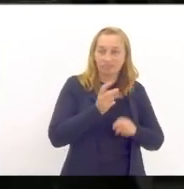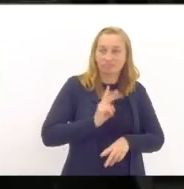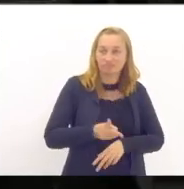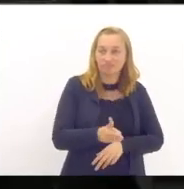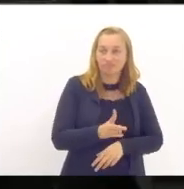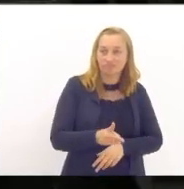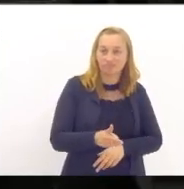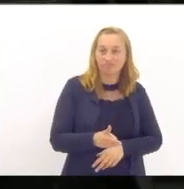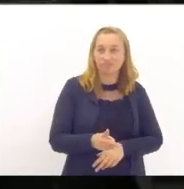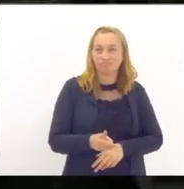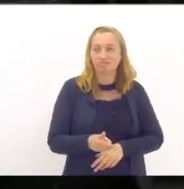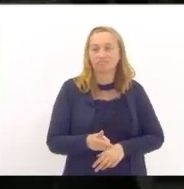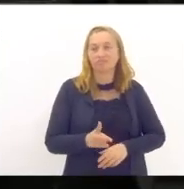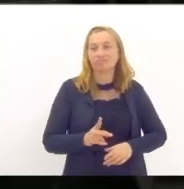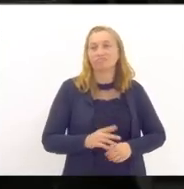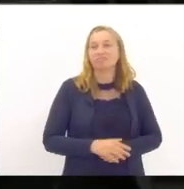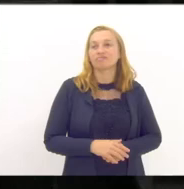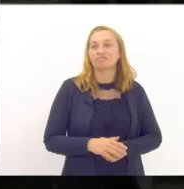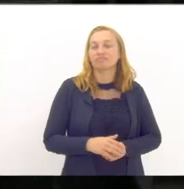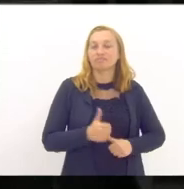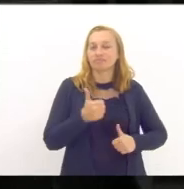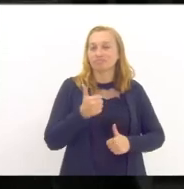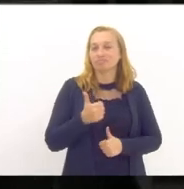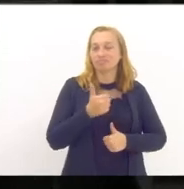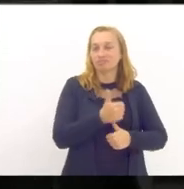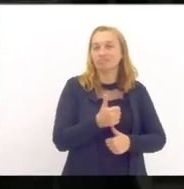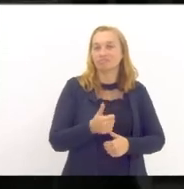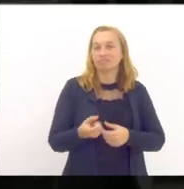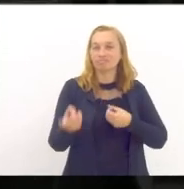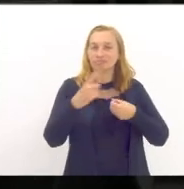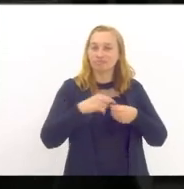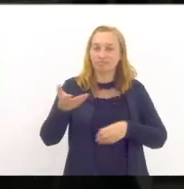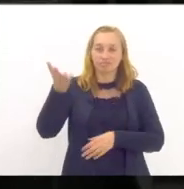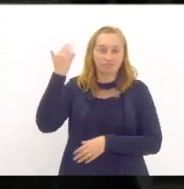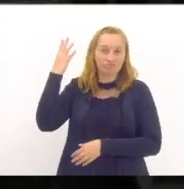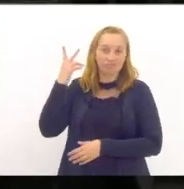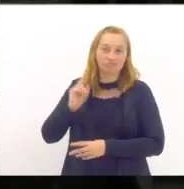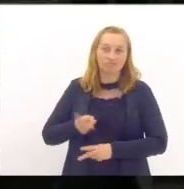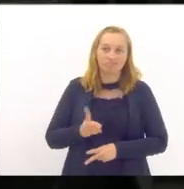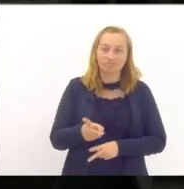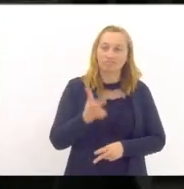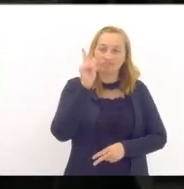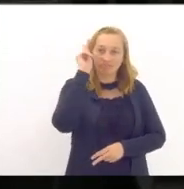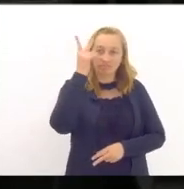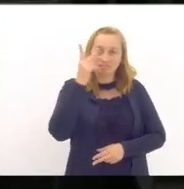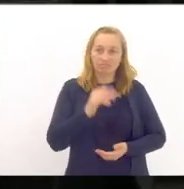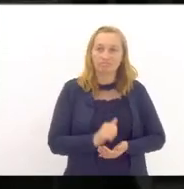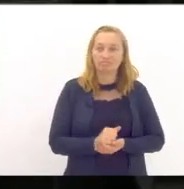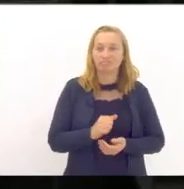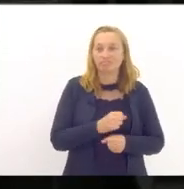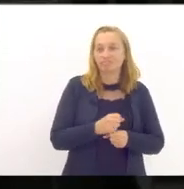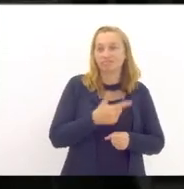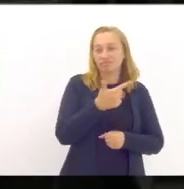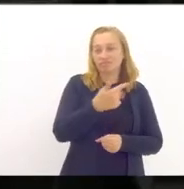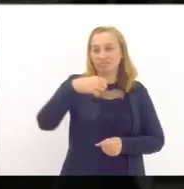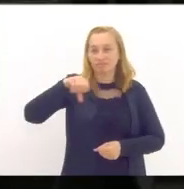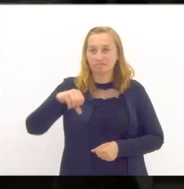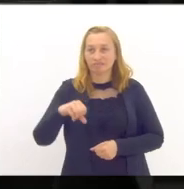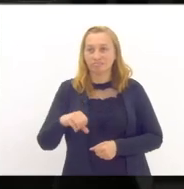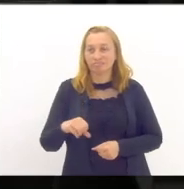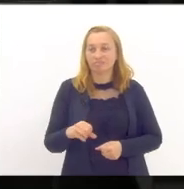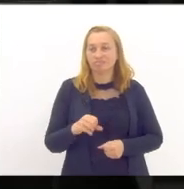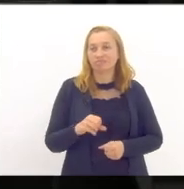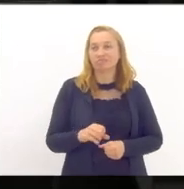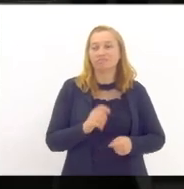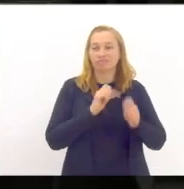foi o protagonista. Precisamos voltar um pouquinho no tempo para a gente poder continuar nessa história. O ano era 2019 e a direção